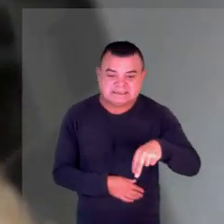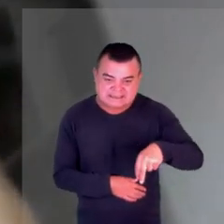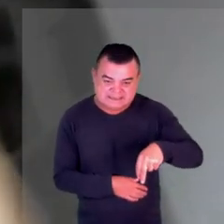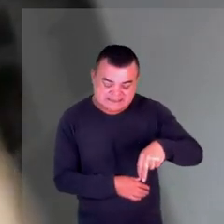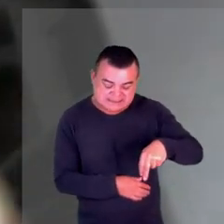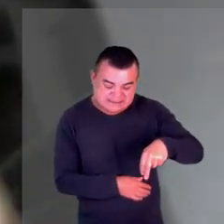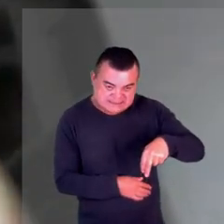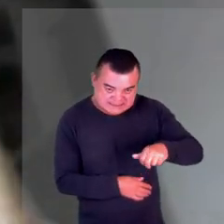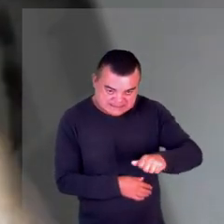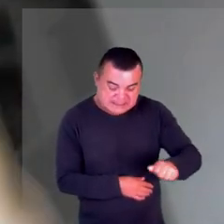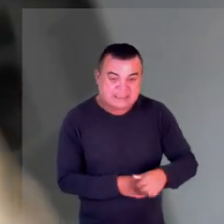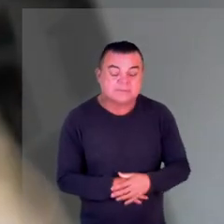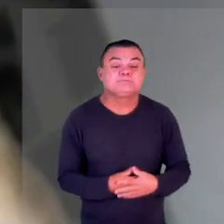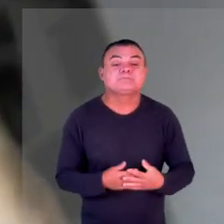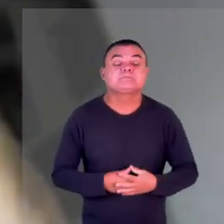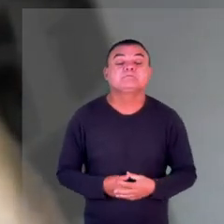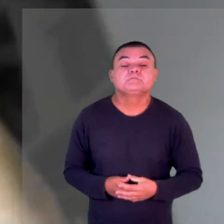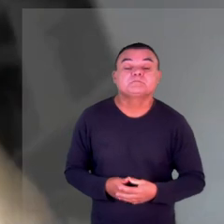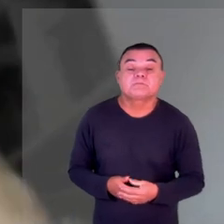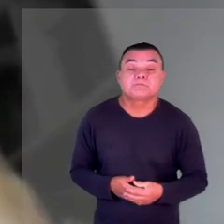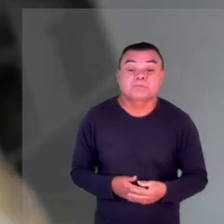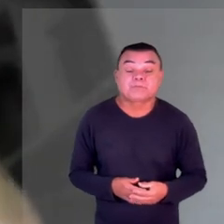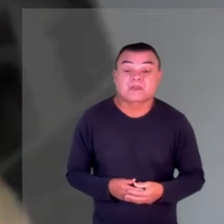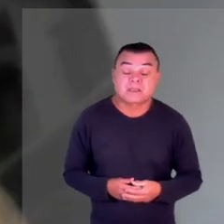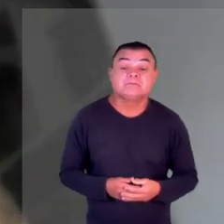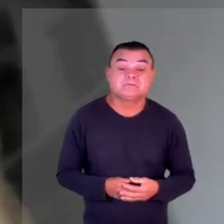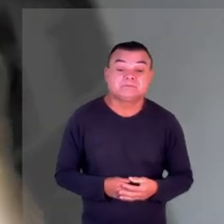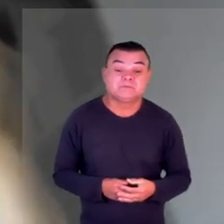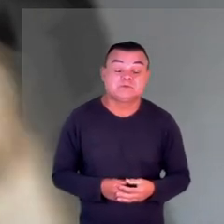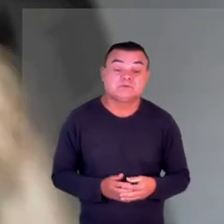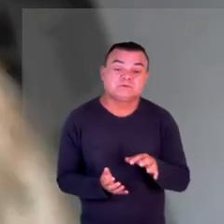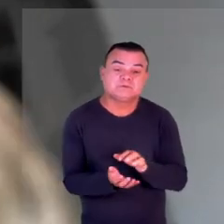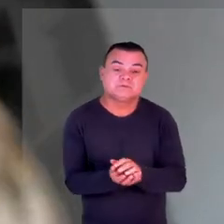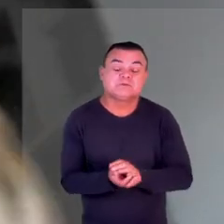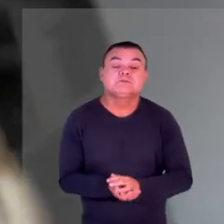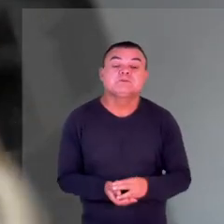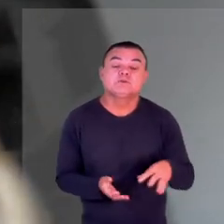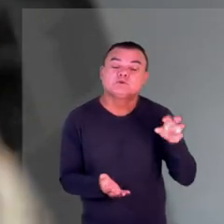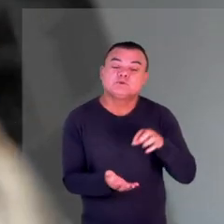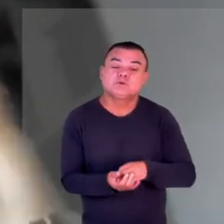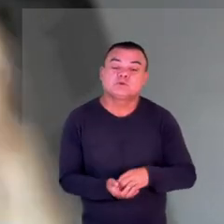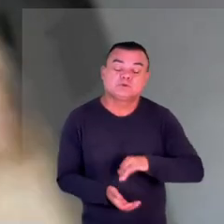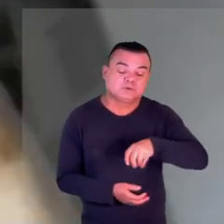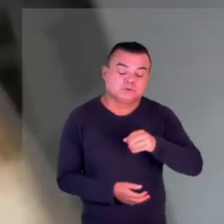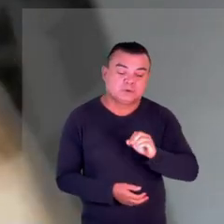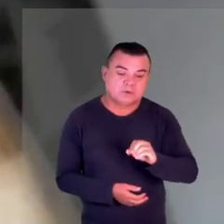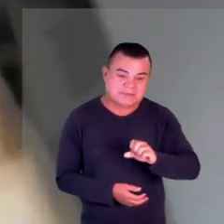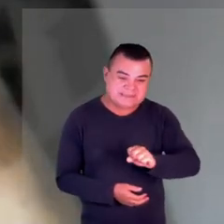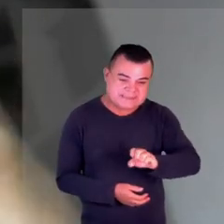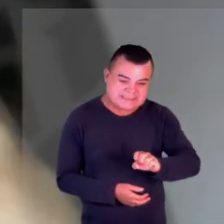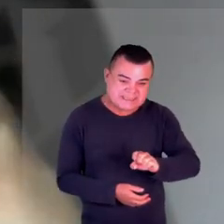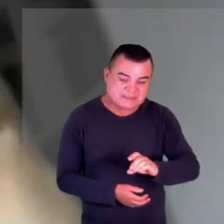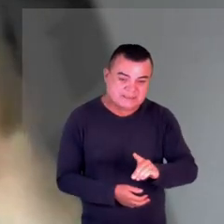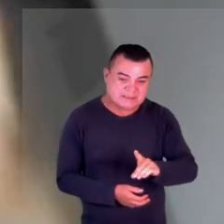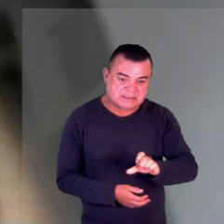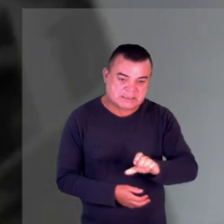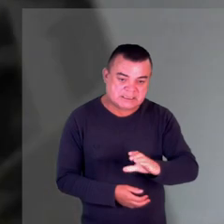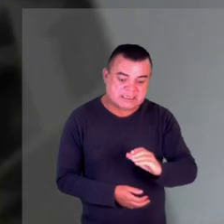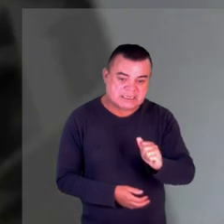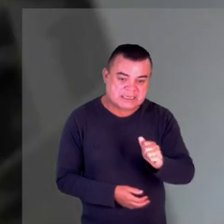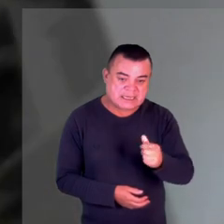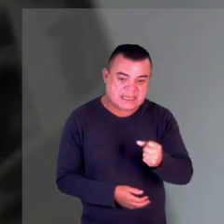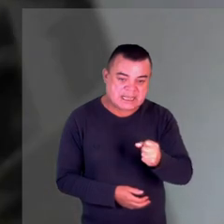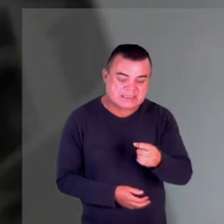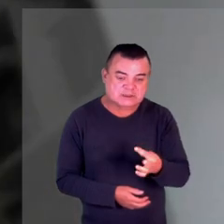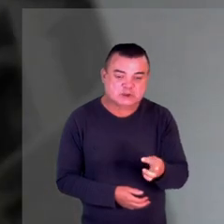alimentação nutrição adequadas de Pernambuco que é o núcleo josoé de Castro junto com este e nós tivemos um curso como